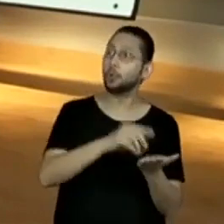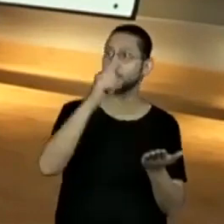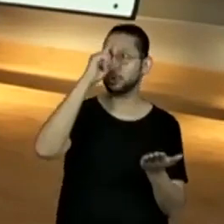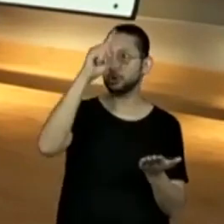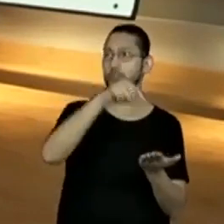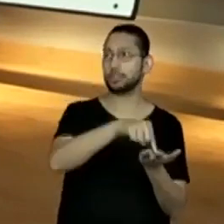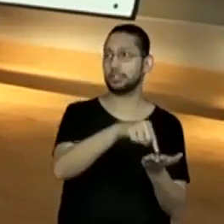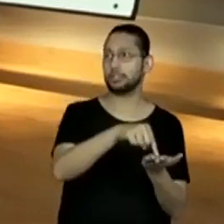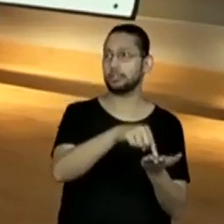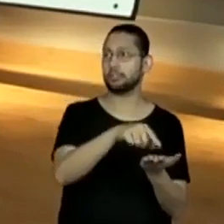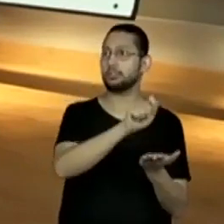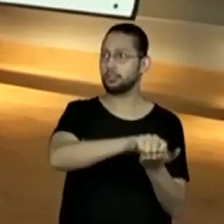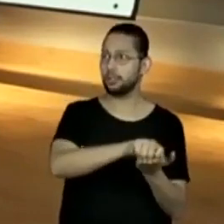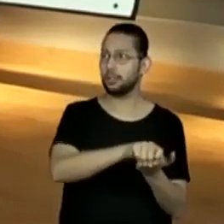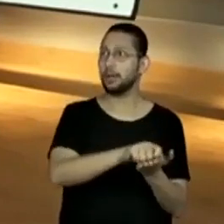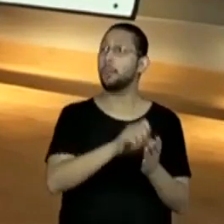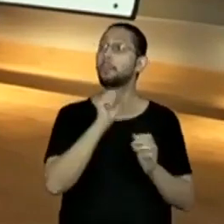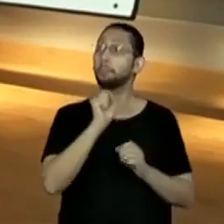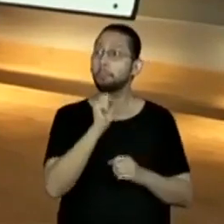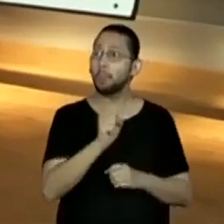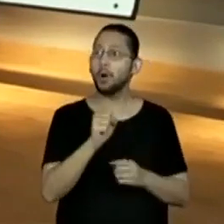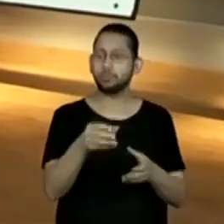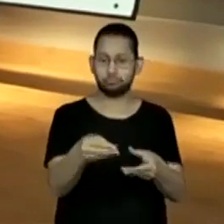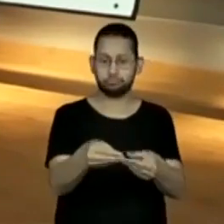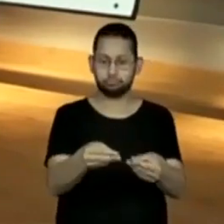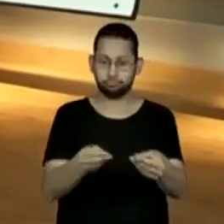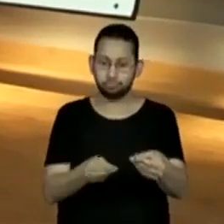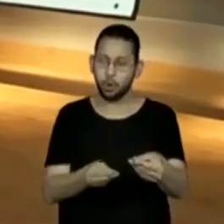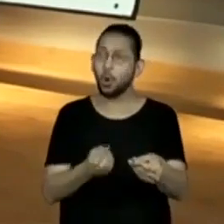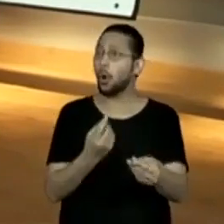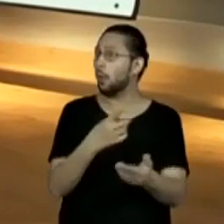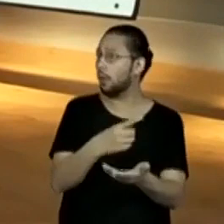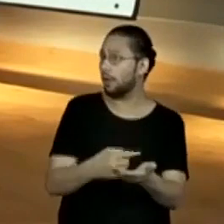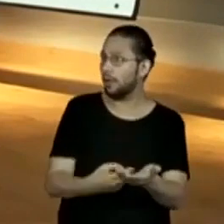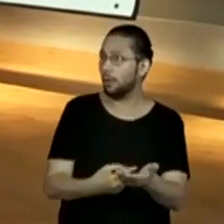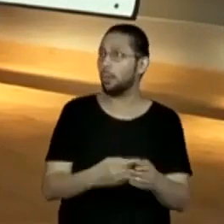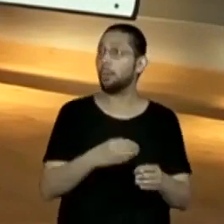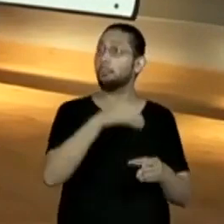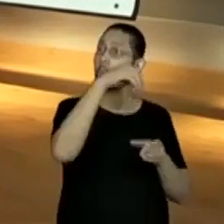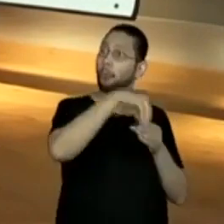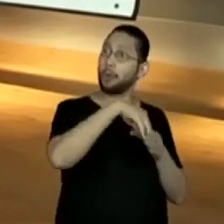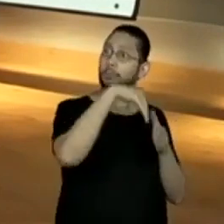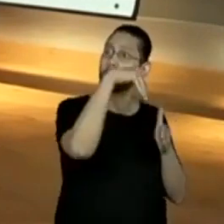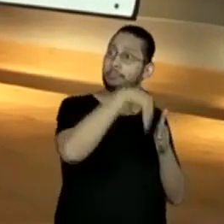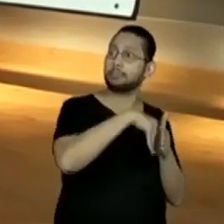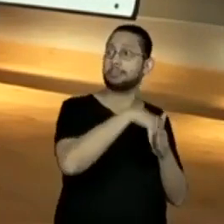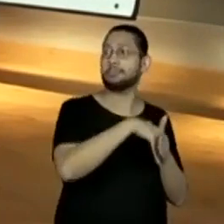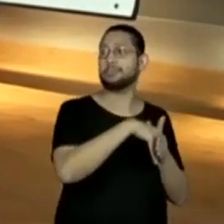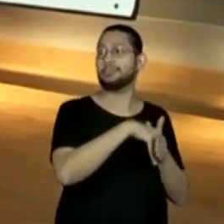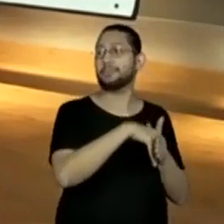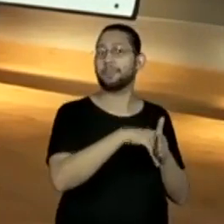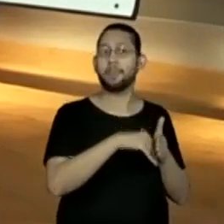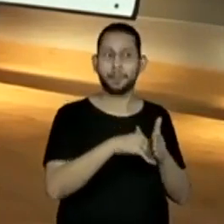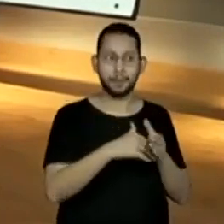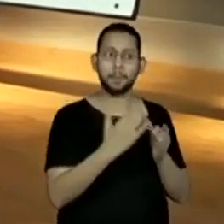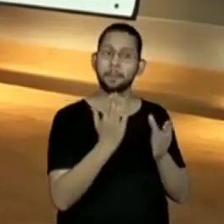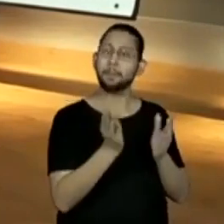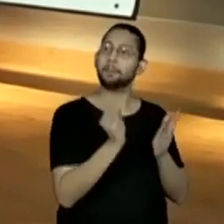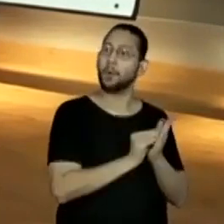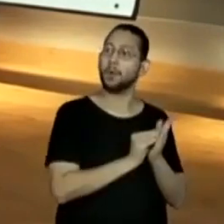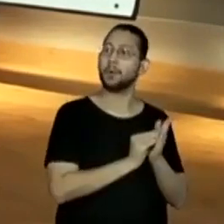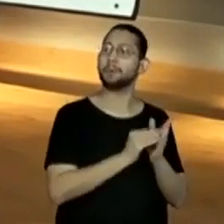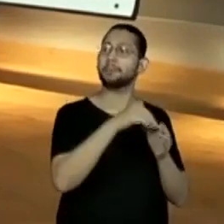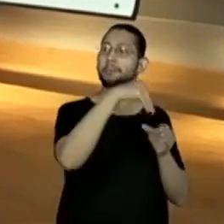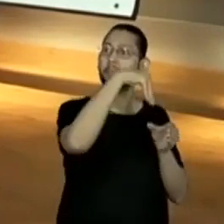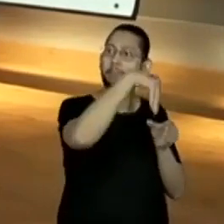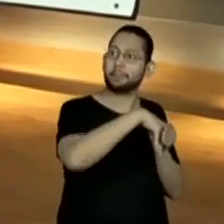numa pasta. Tudo bem? Começa a guardar numa pasta. Amanhã, com as outras aulas, você vai fazer a mesma coisa.